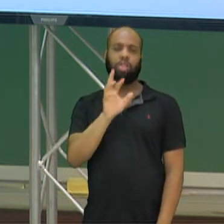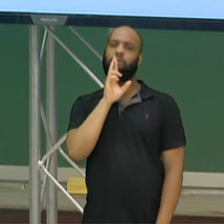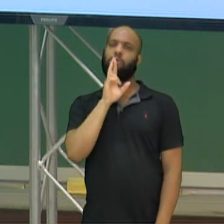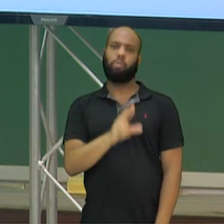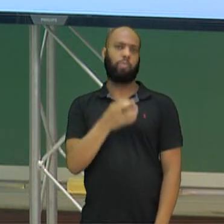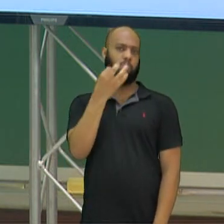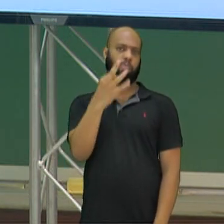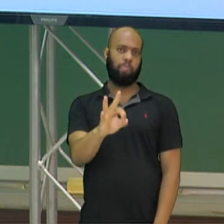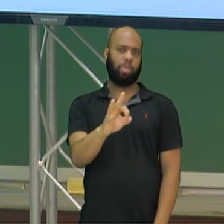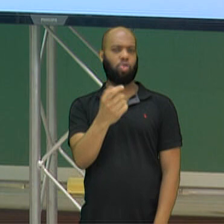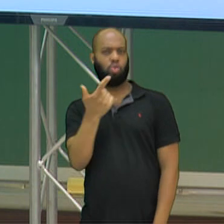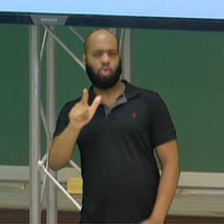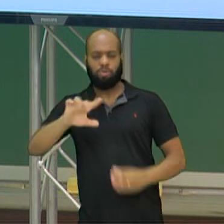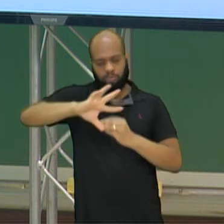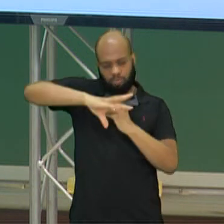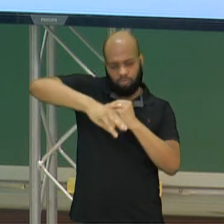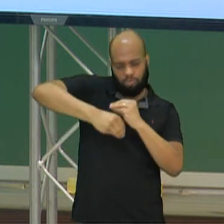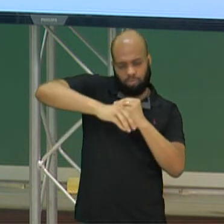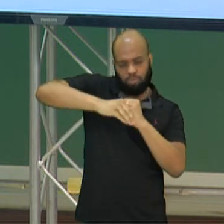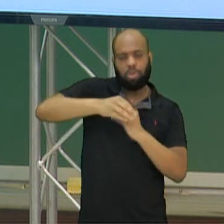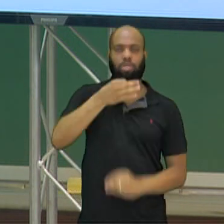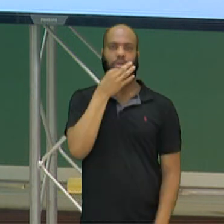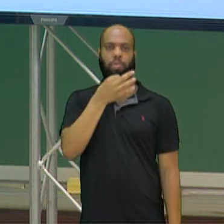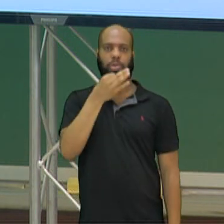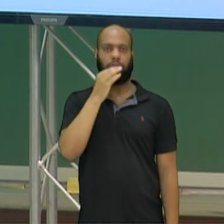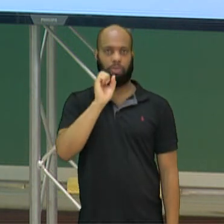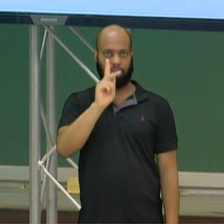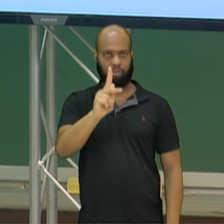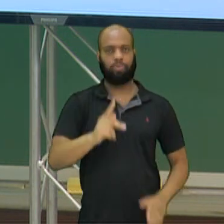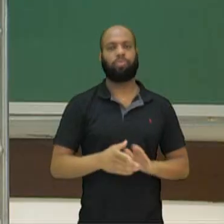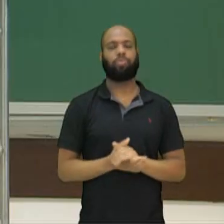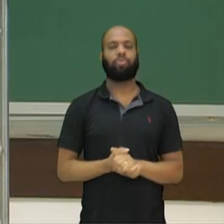aqui são só sugestões, ok?